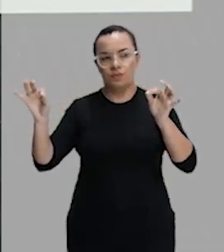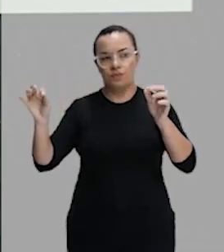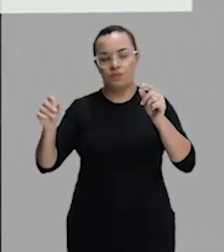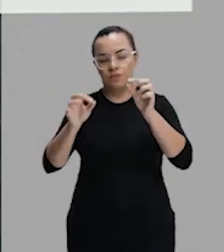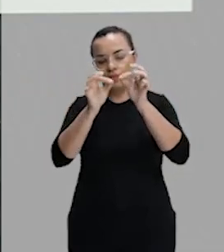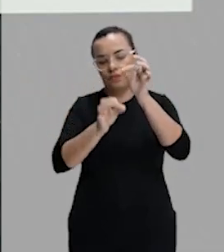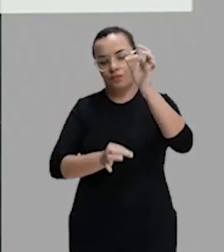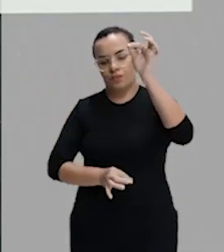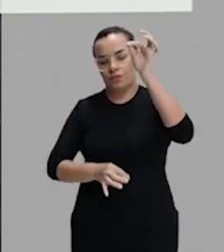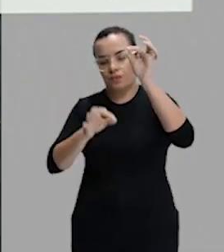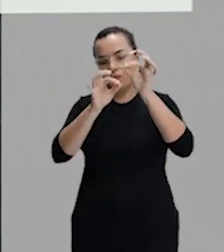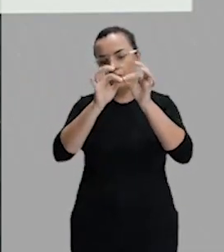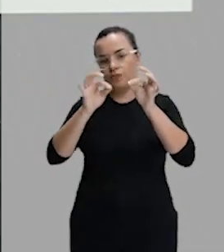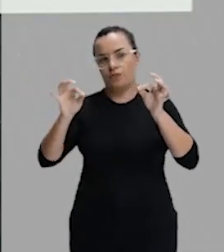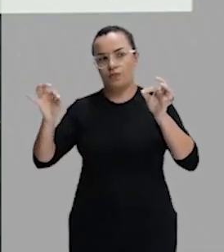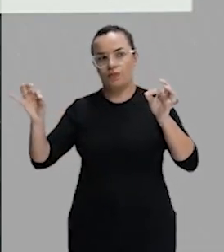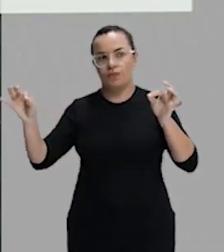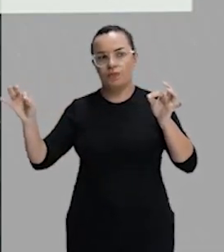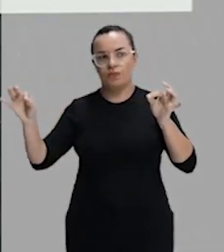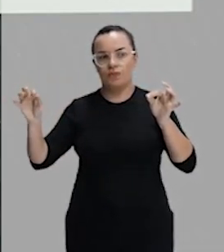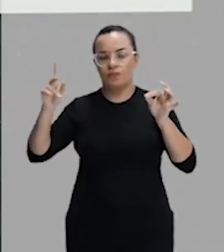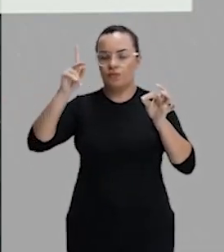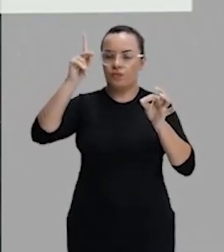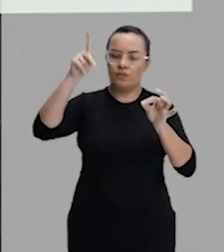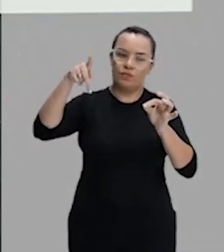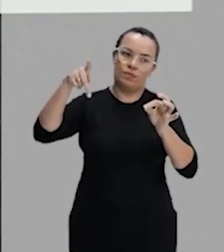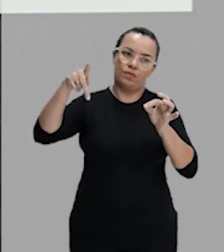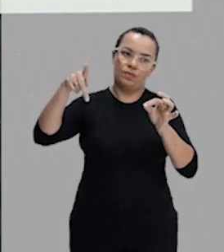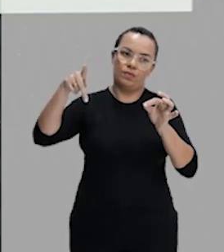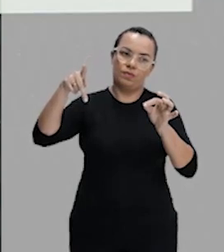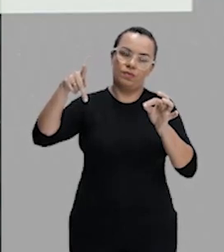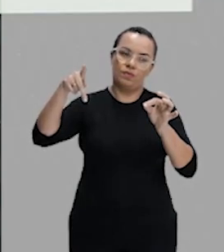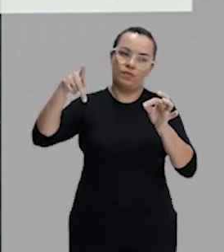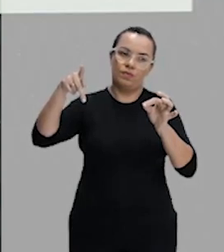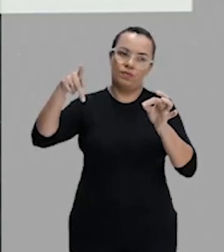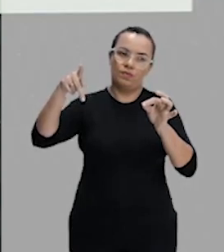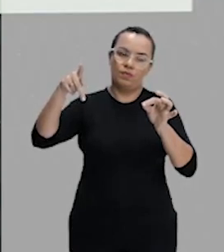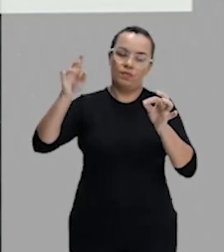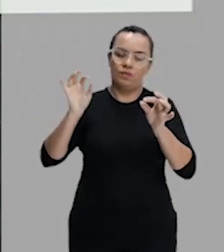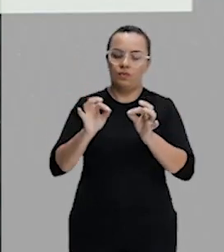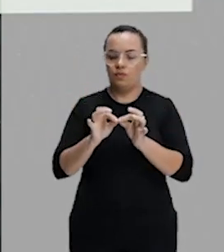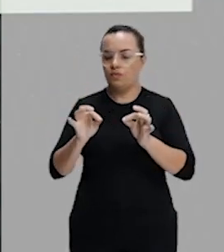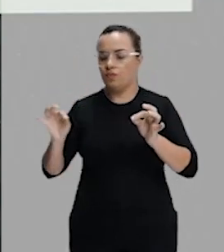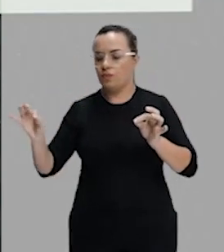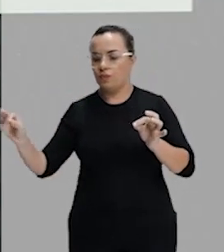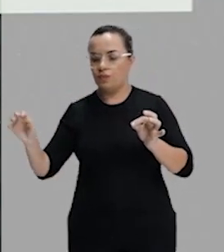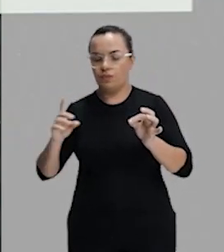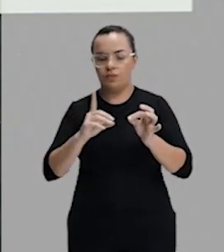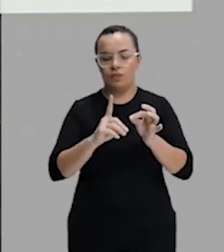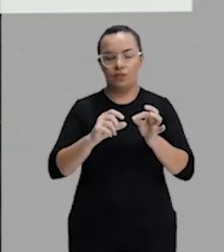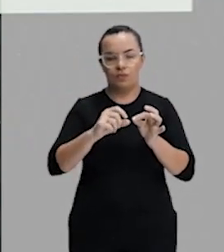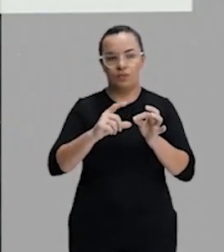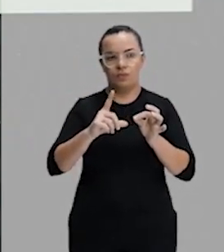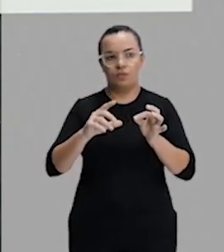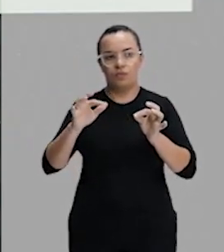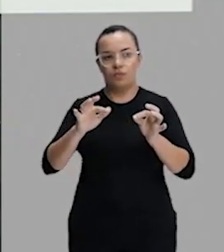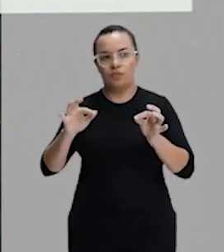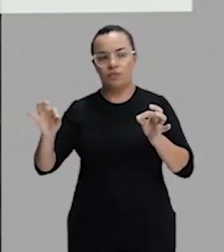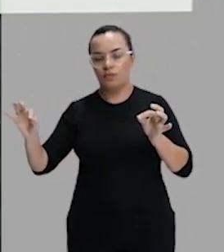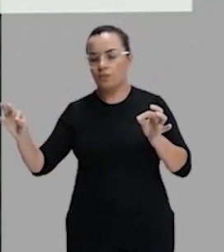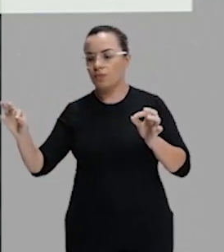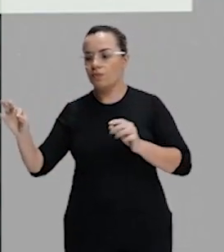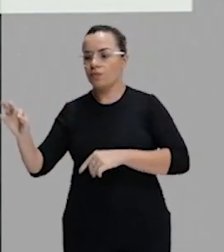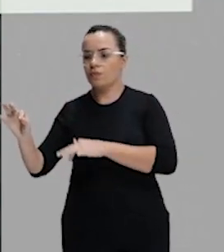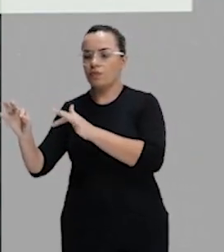o parâmetro, tá? A distância entre o ponto D e o ponto F é o parâmetro,